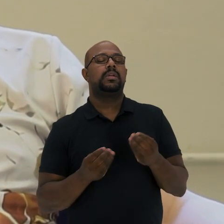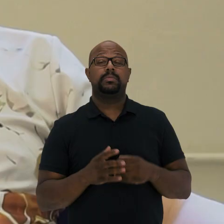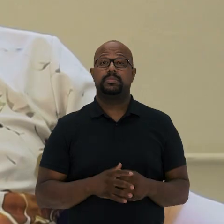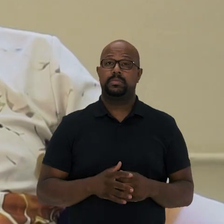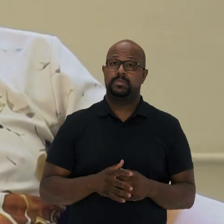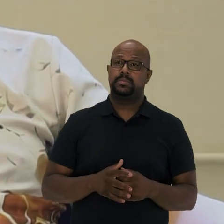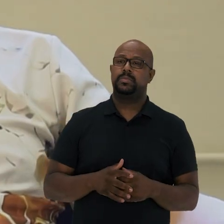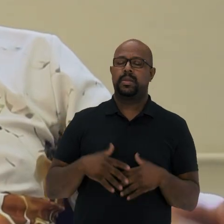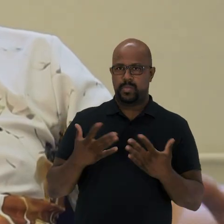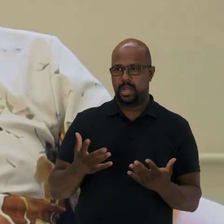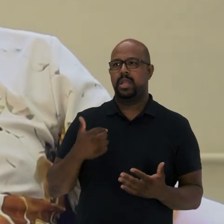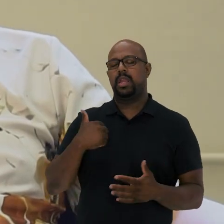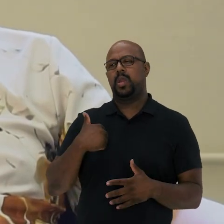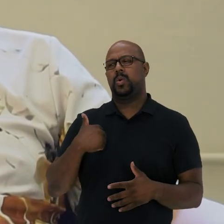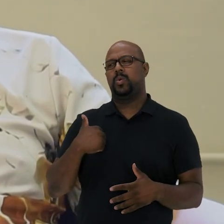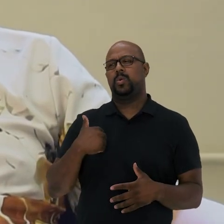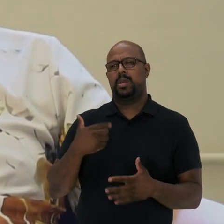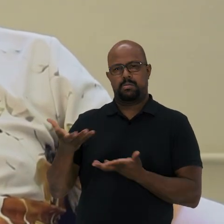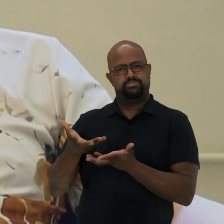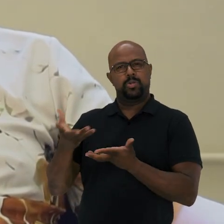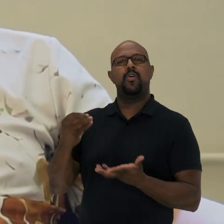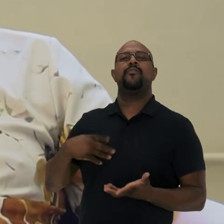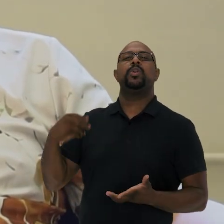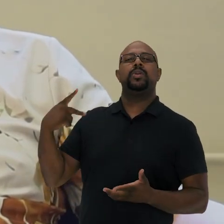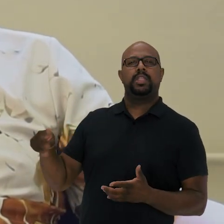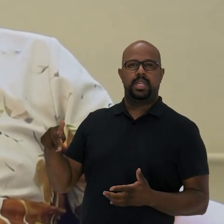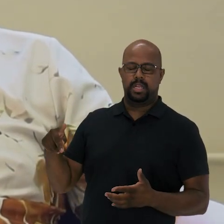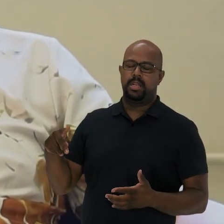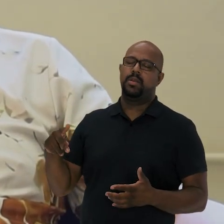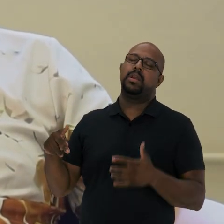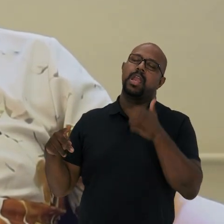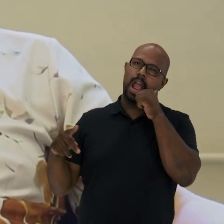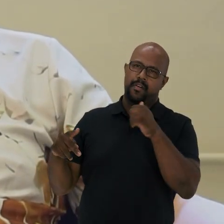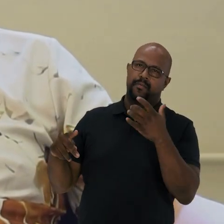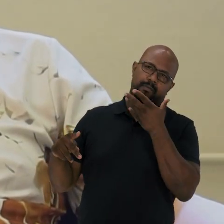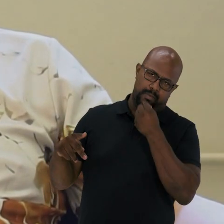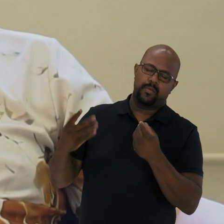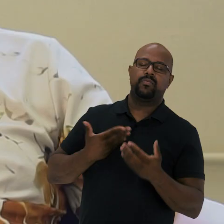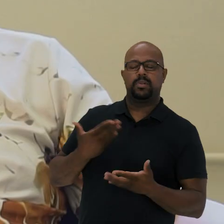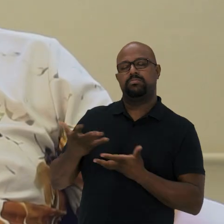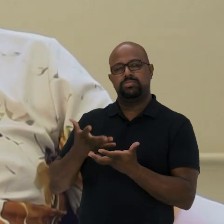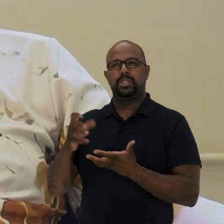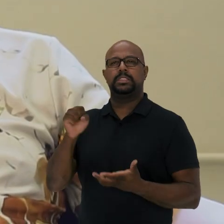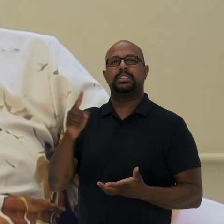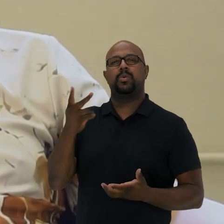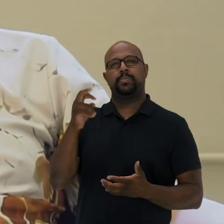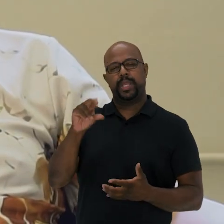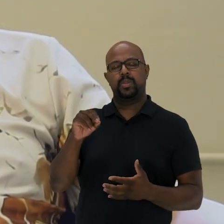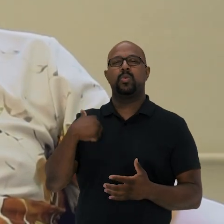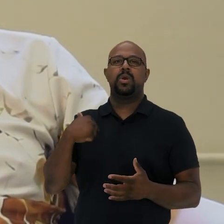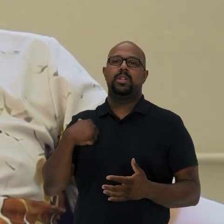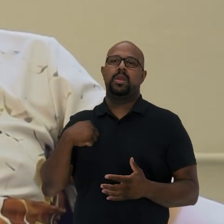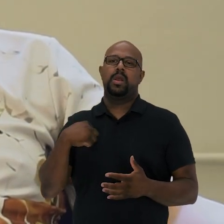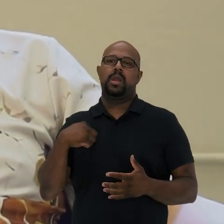lembrança? Pois foi assim, ó, eu me dava com o filho dele, o Elvio William, nós éramos amigos em São Pedro. Quando eu me